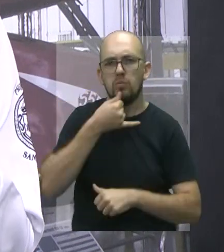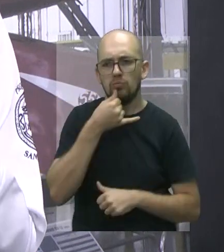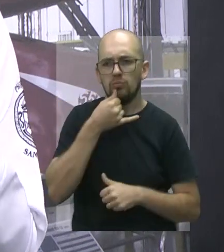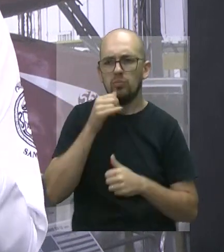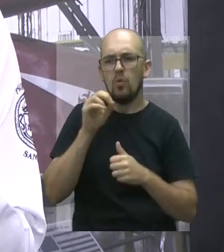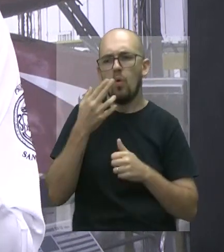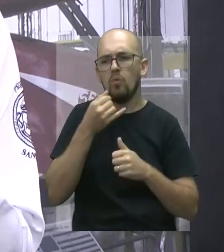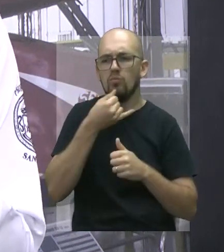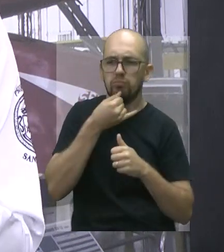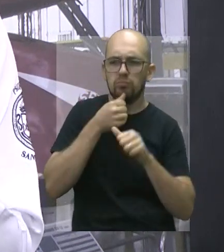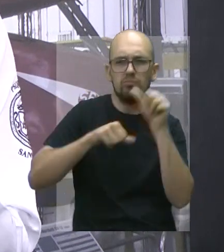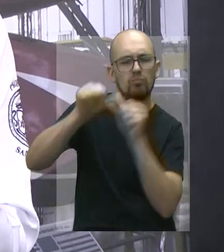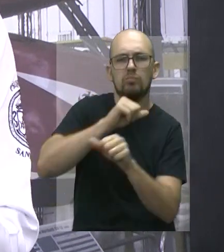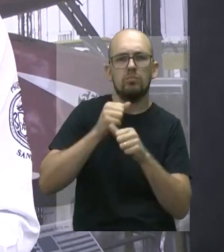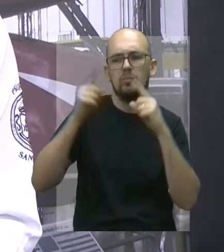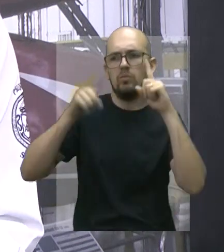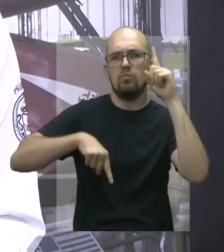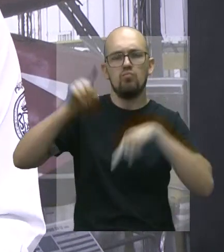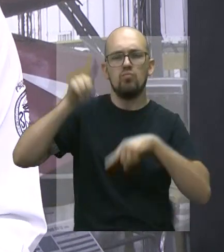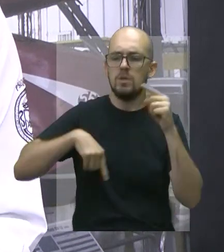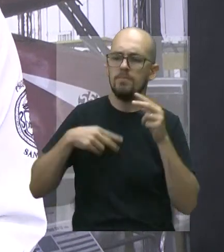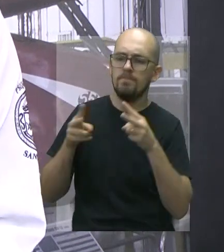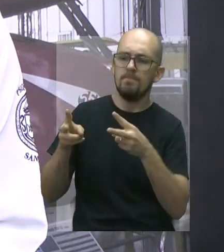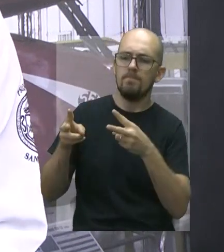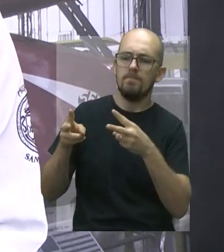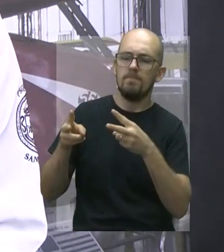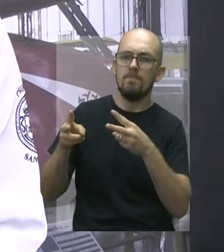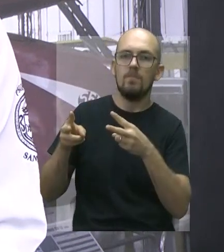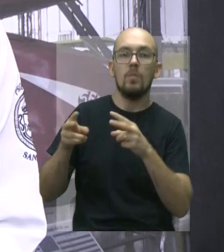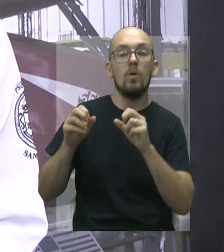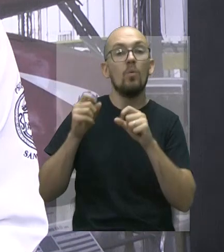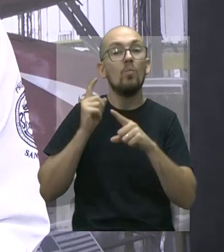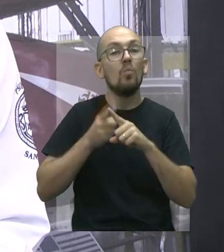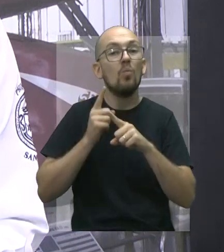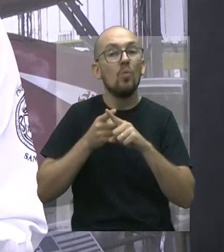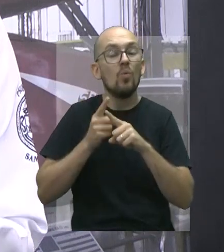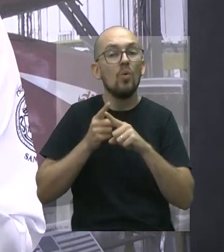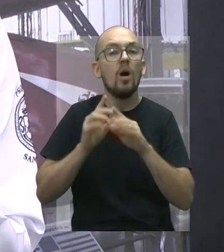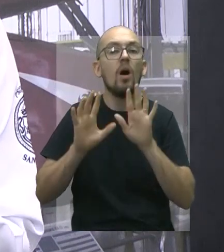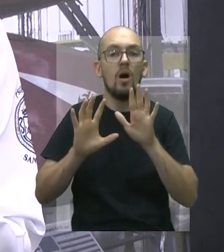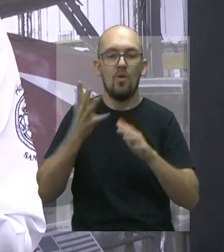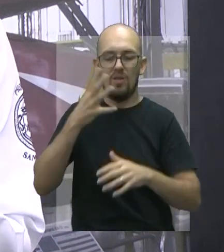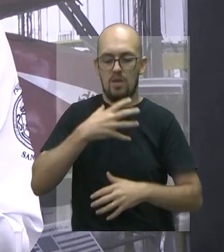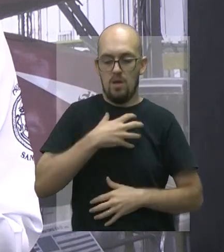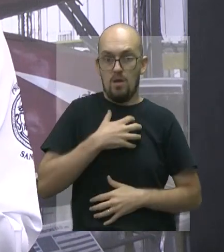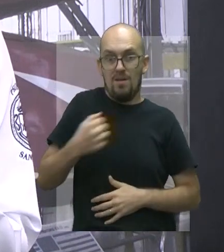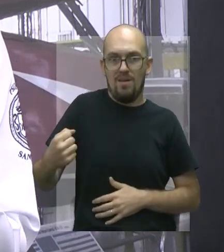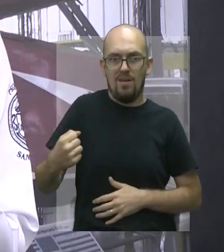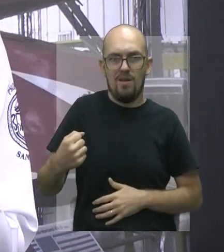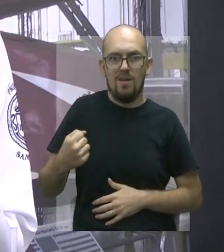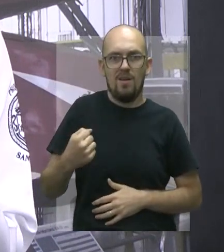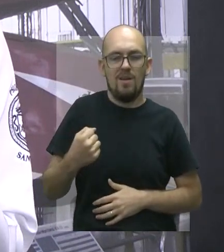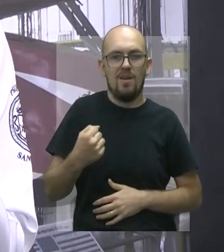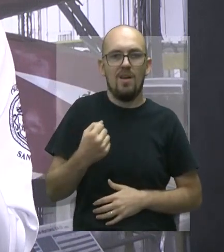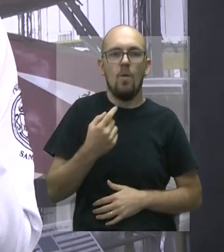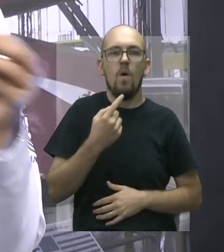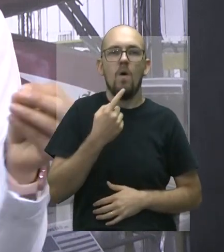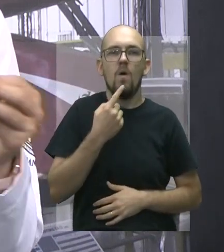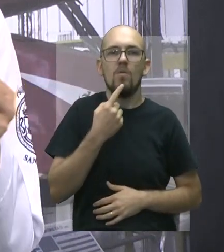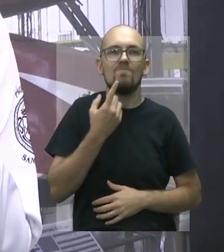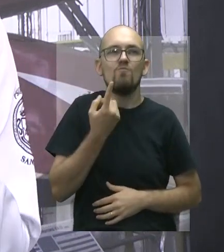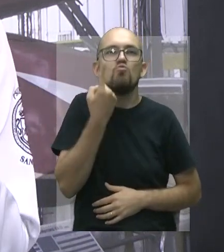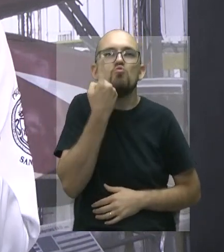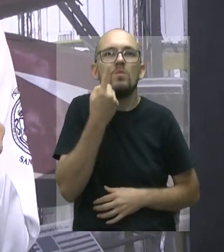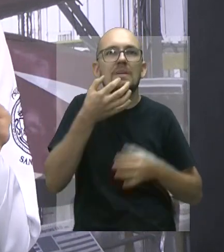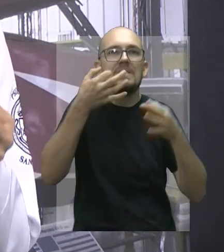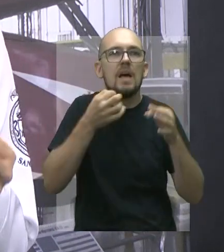Sempre o suicídio em si, a tentativa, ela é multifatorial, tá? Então, assim, a gente não tem exatamente causa